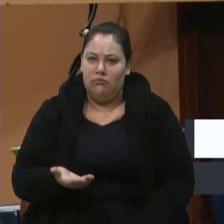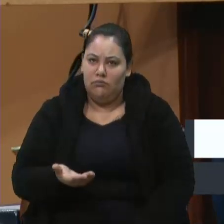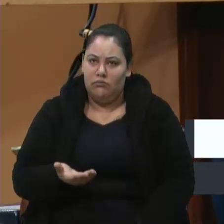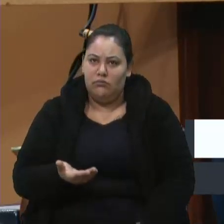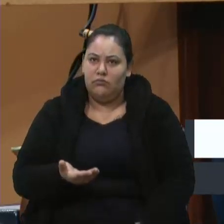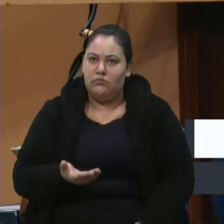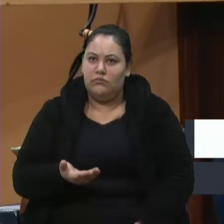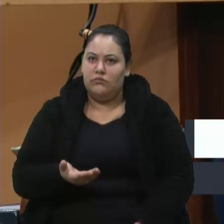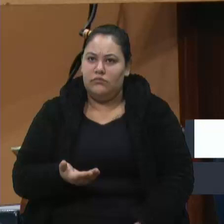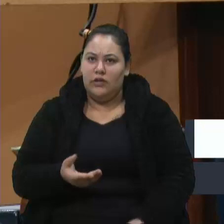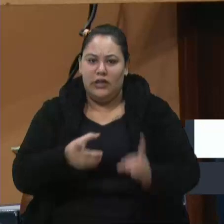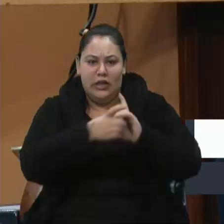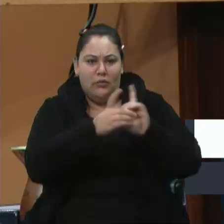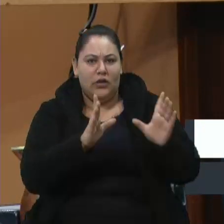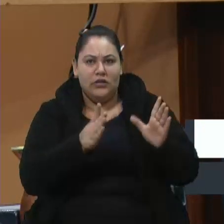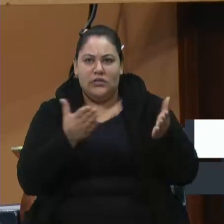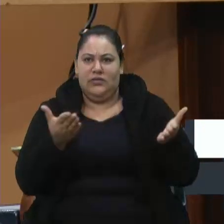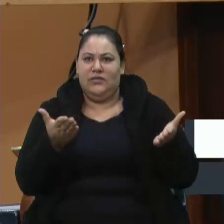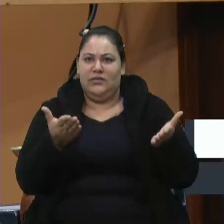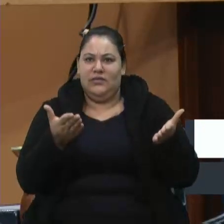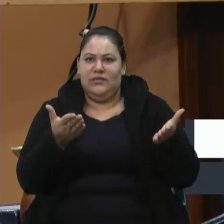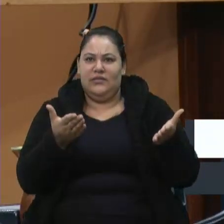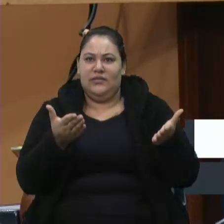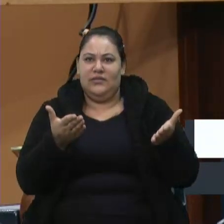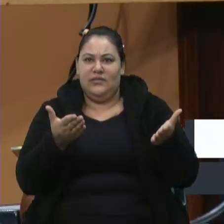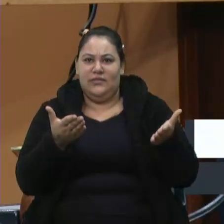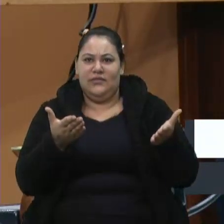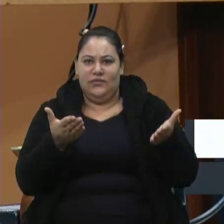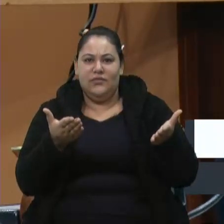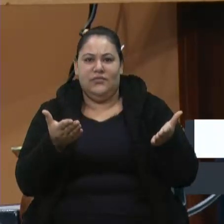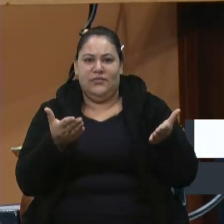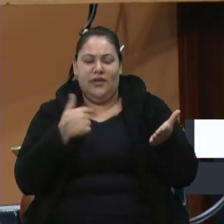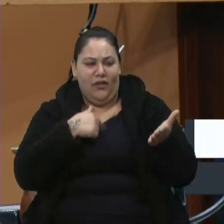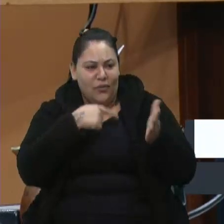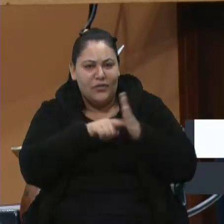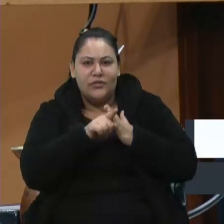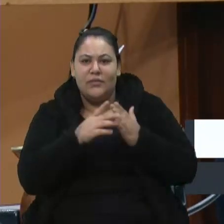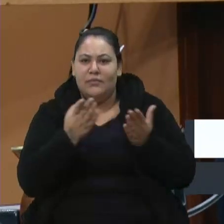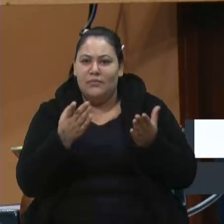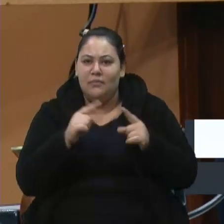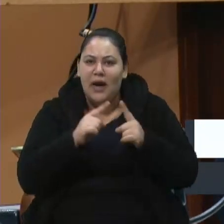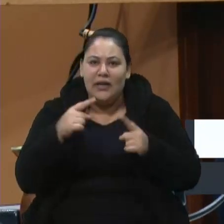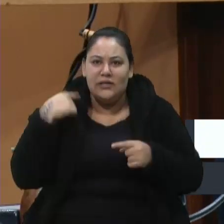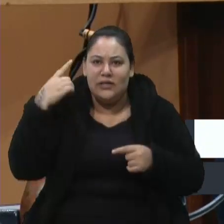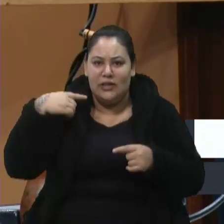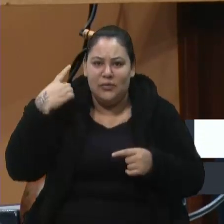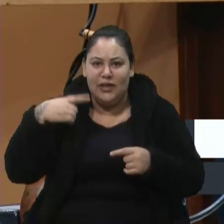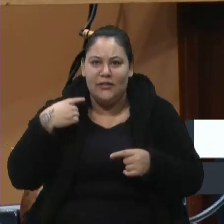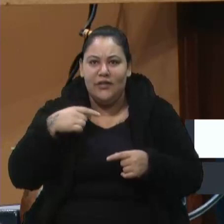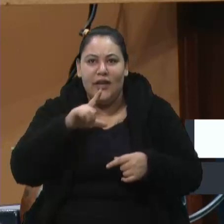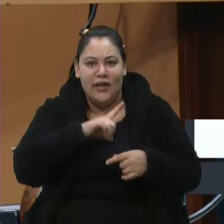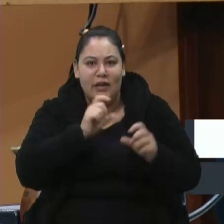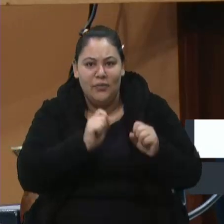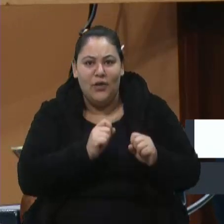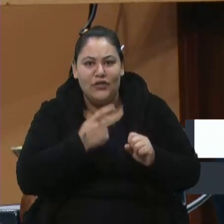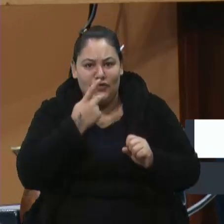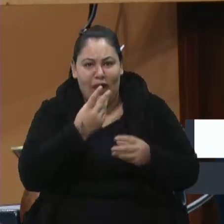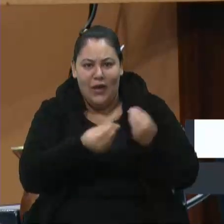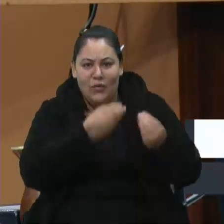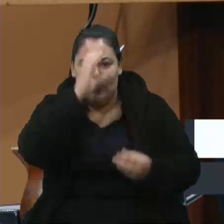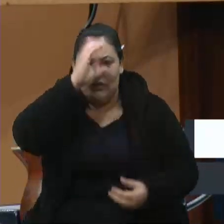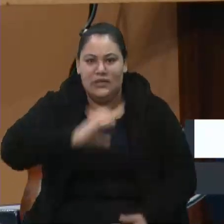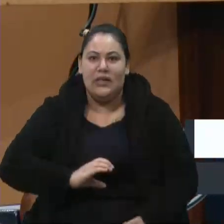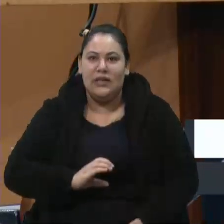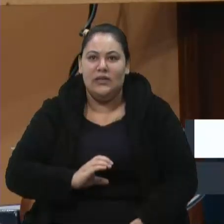Onde é que está a democracia? Eu até questionei, vindo do Pepe Vargas isso, eu disse assim, mas deputado, ele tem legitimidade para falar como cidadão? Ah,